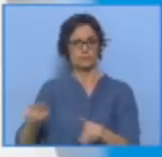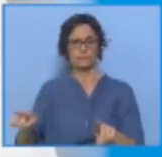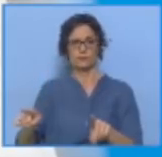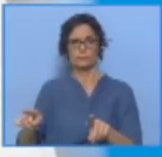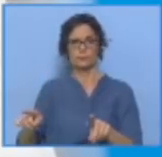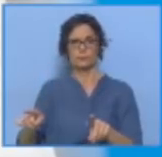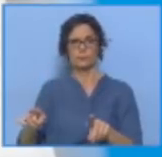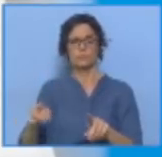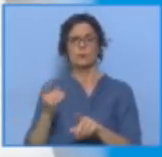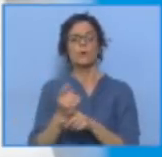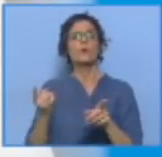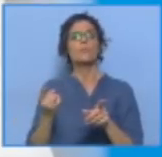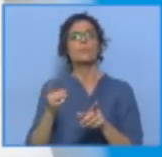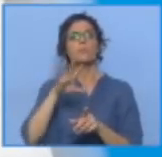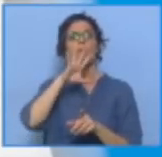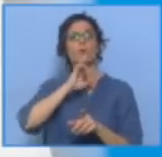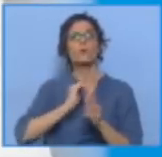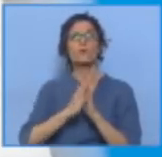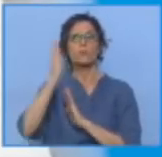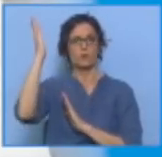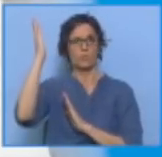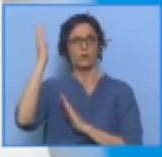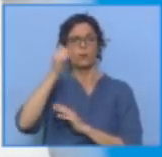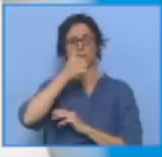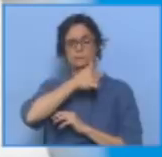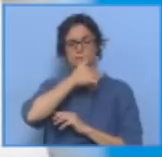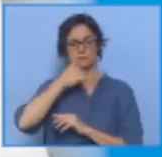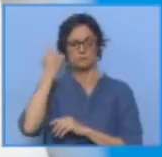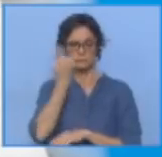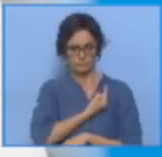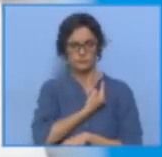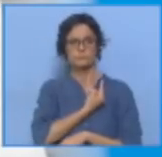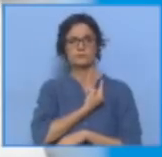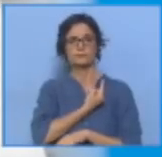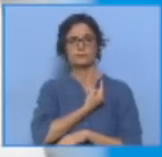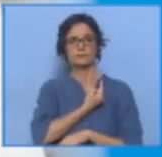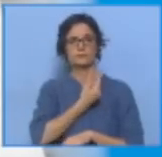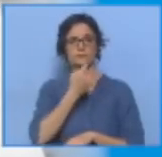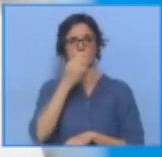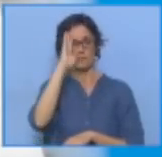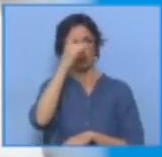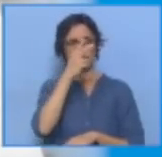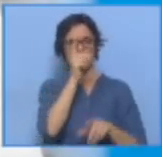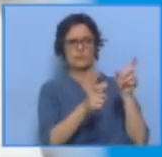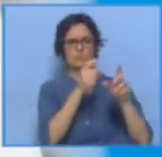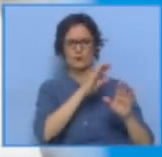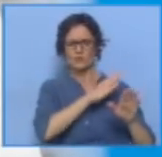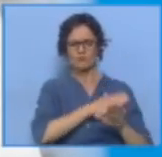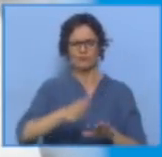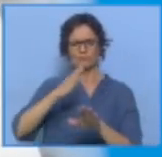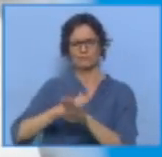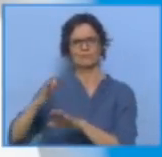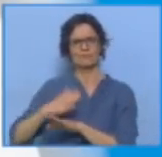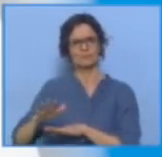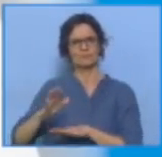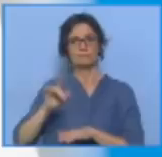Homem tem de sofrer muito, ser rejeitado pelos anciãos, pelos príncipes dos sacerdotes e pelos escribas. Tem de ser